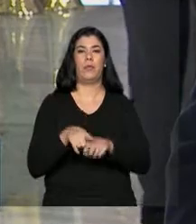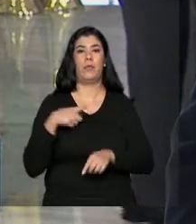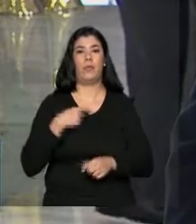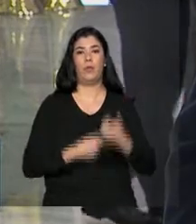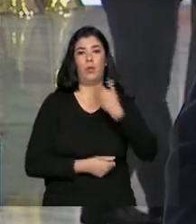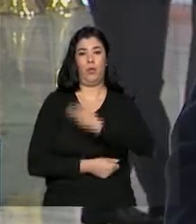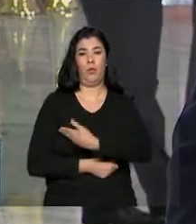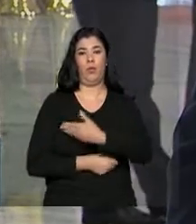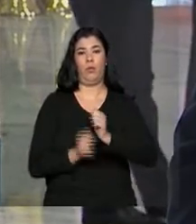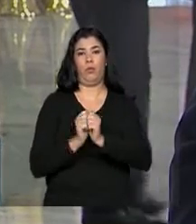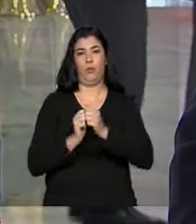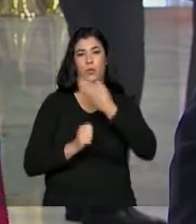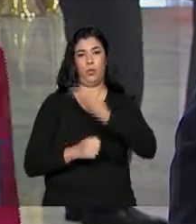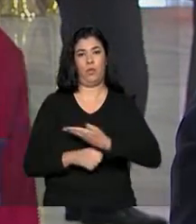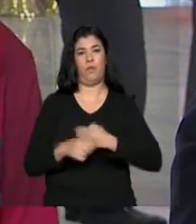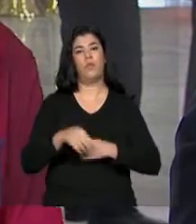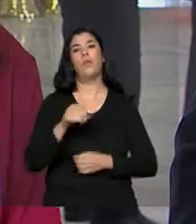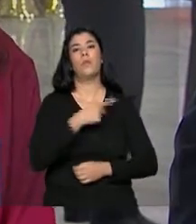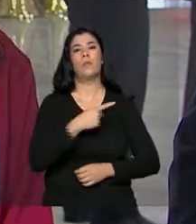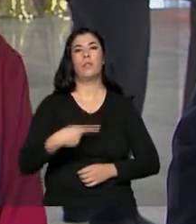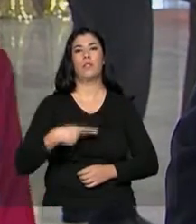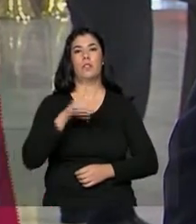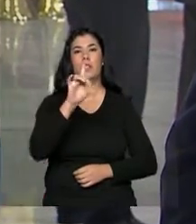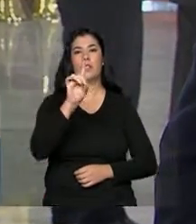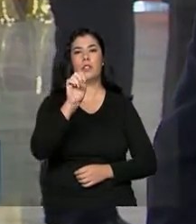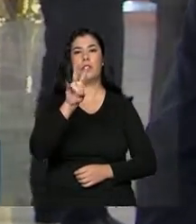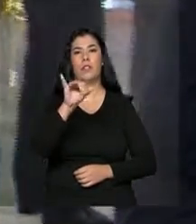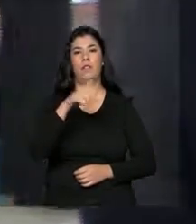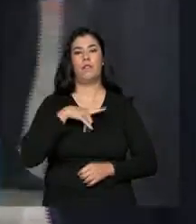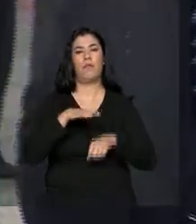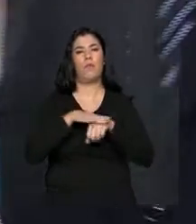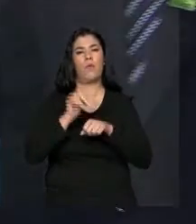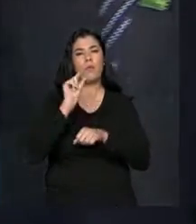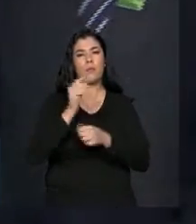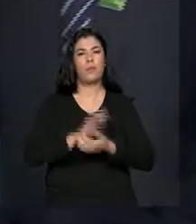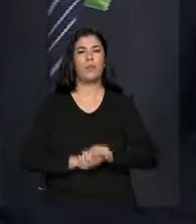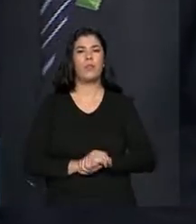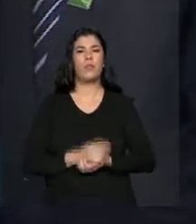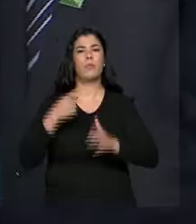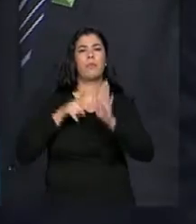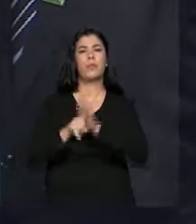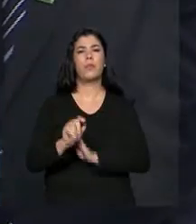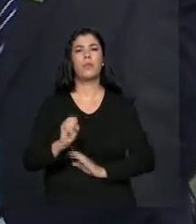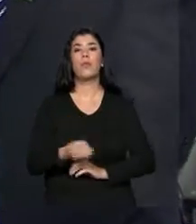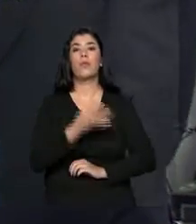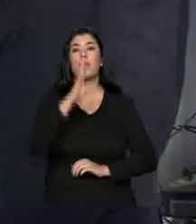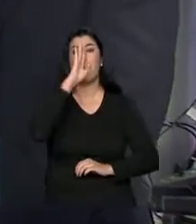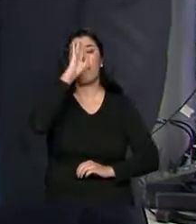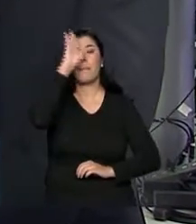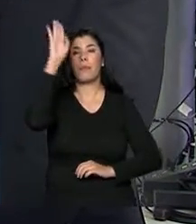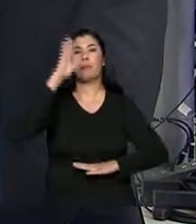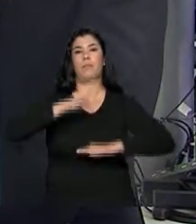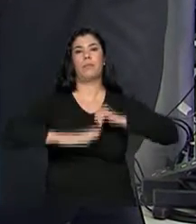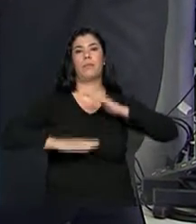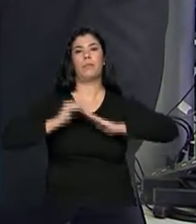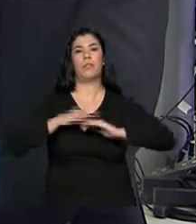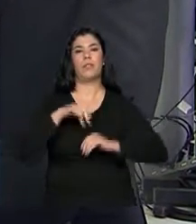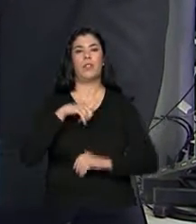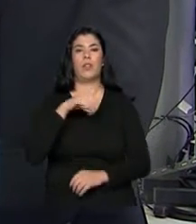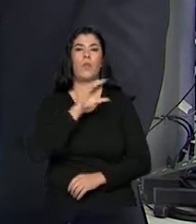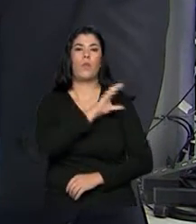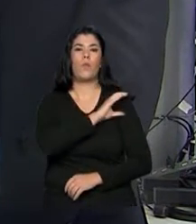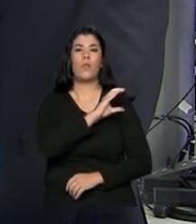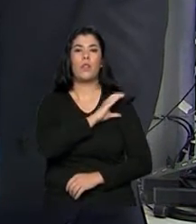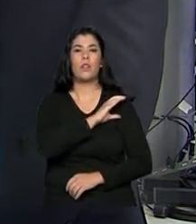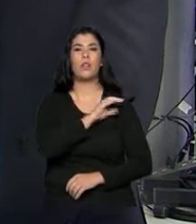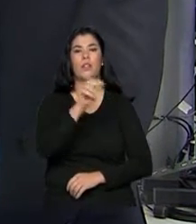Apex Brasil, o Davi Barione, e ele conversa um pouquinho agora com a gente. Presidente, quais as principais ações que já são coordenadas pela